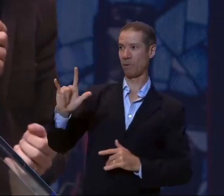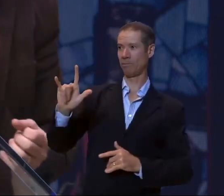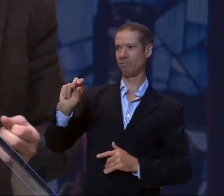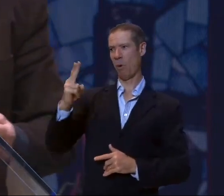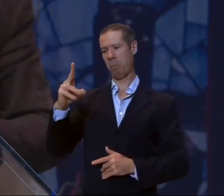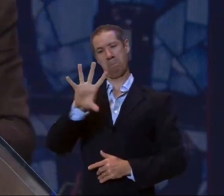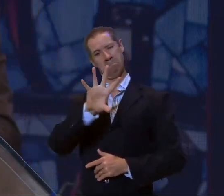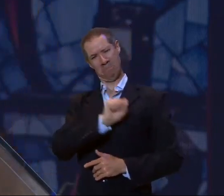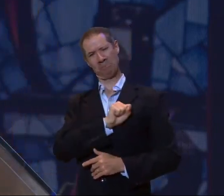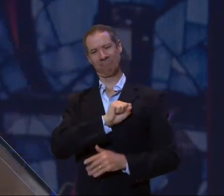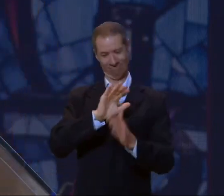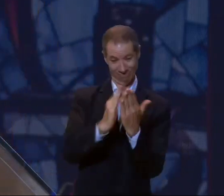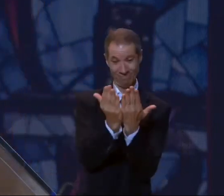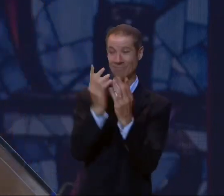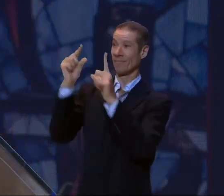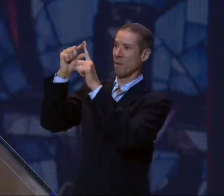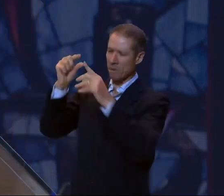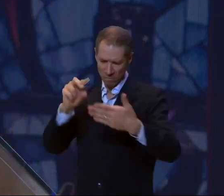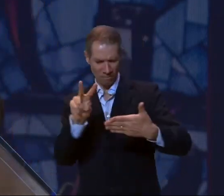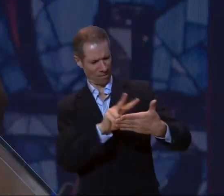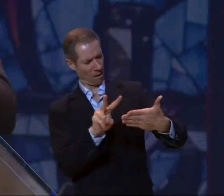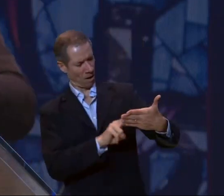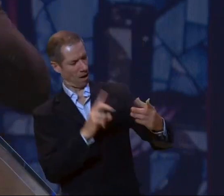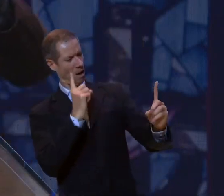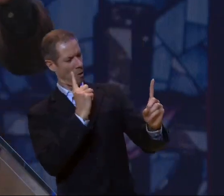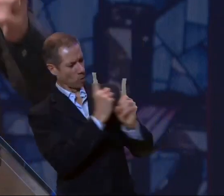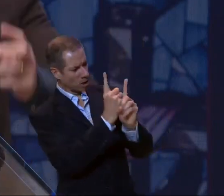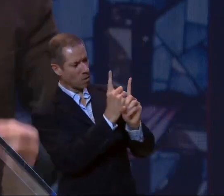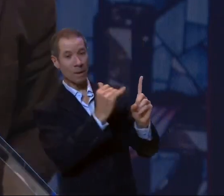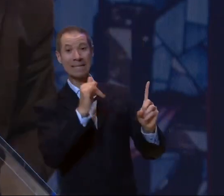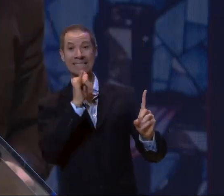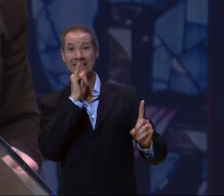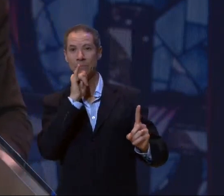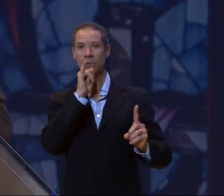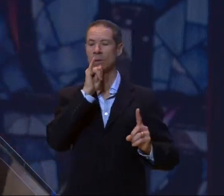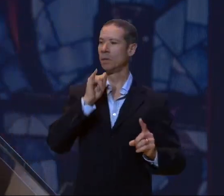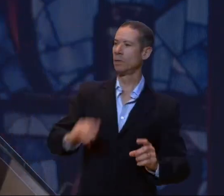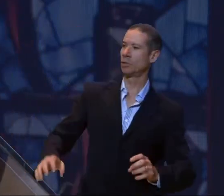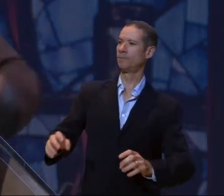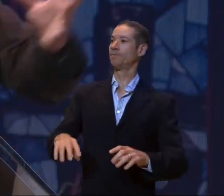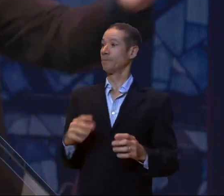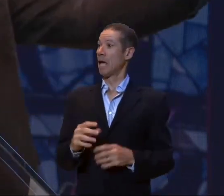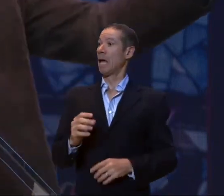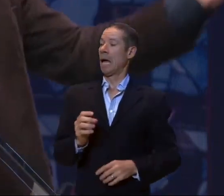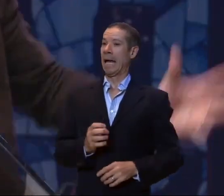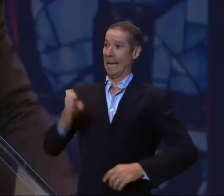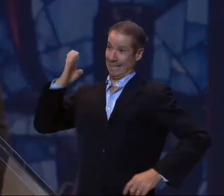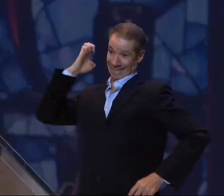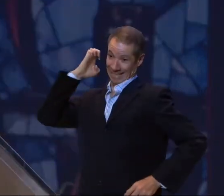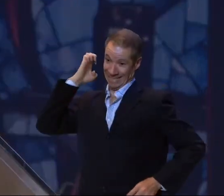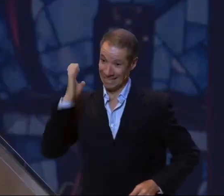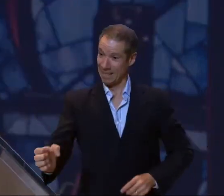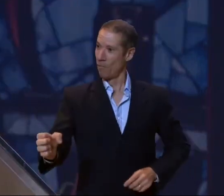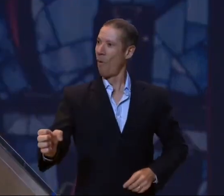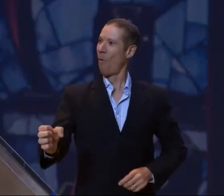quando você lê a Bíblia, você vai encontrar o exemplo de Estevão, e a Bíblia diz que Estevão era cheio de graça.